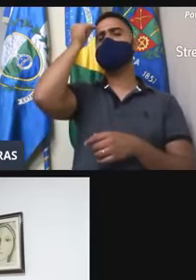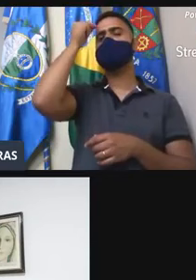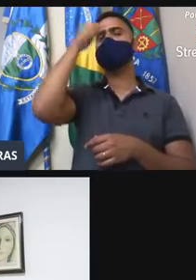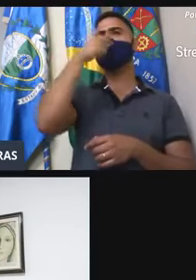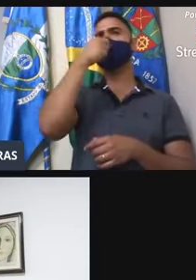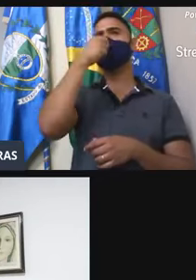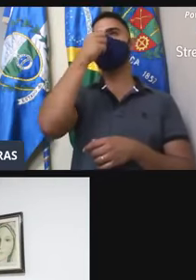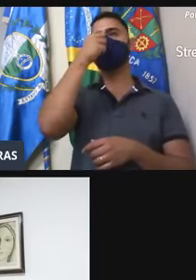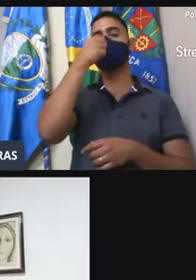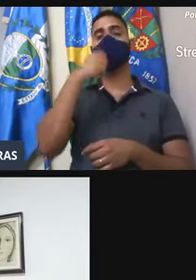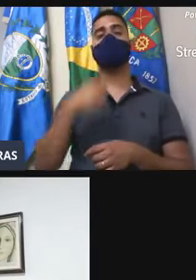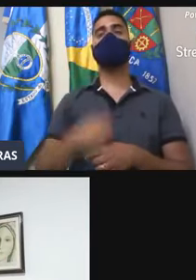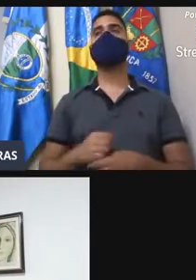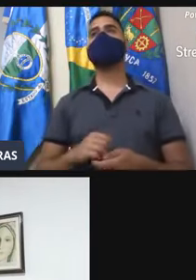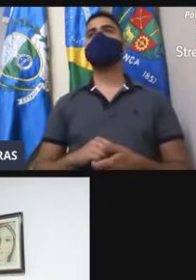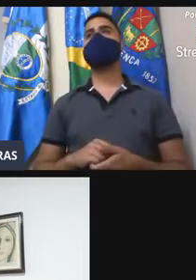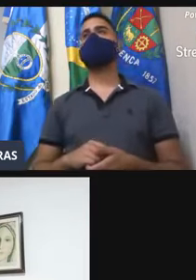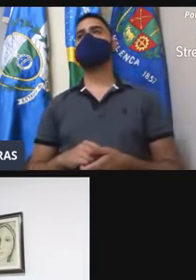prefeitura